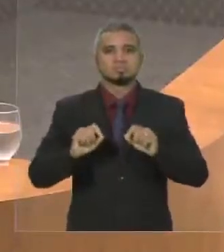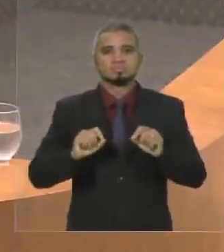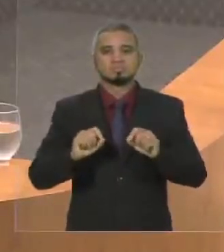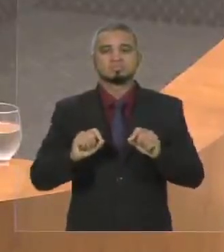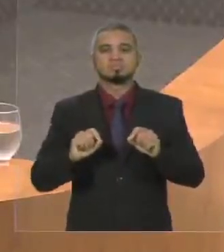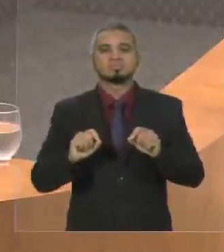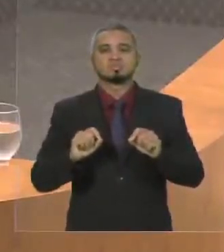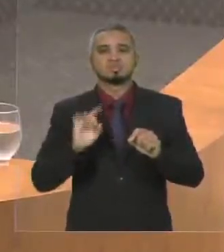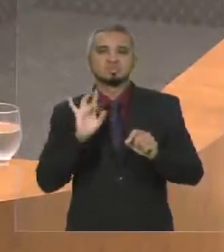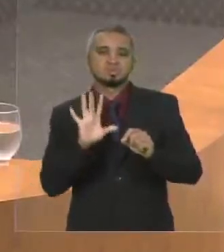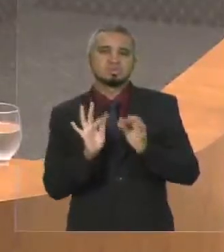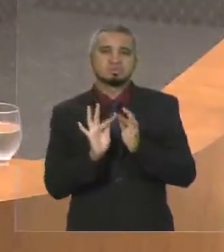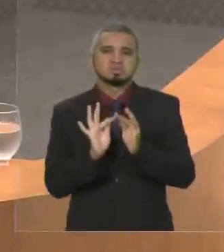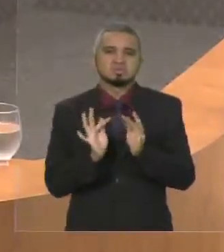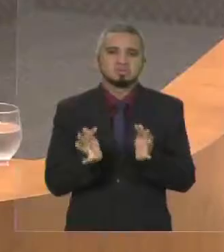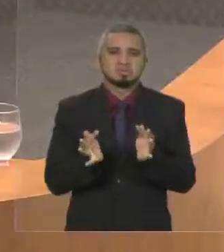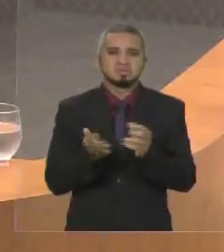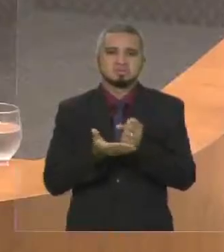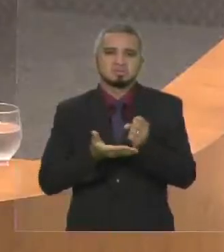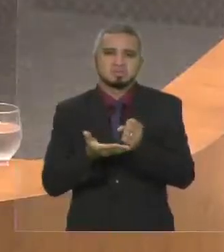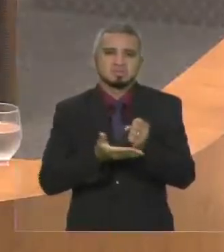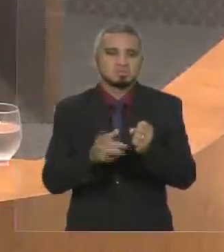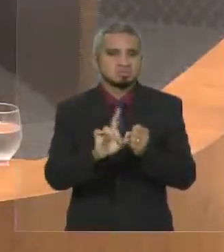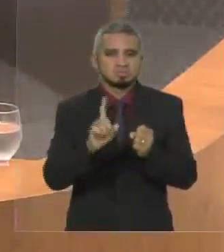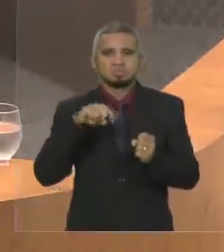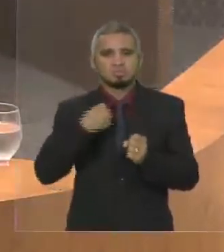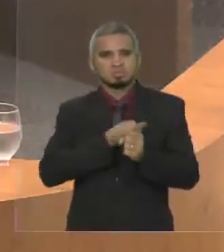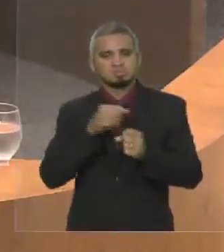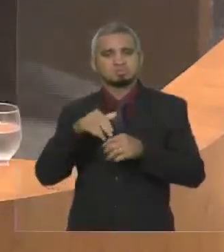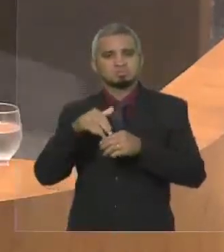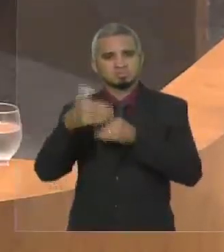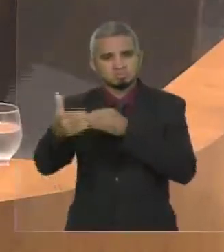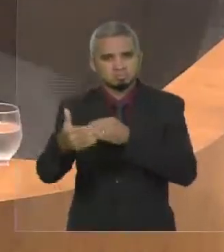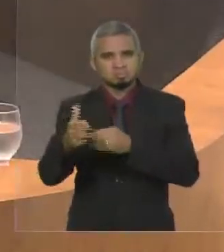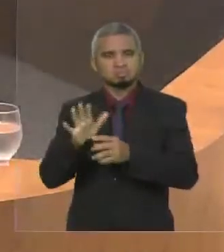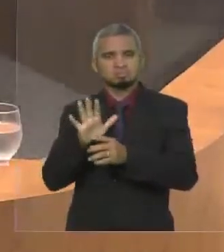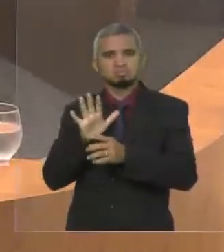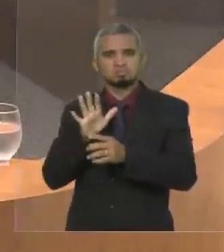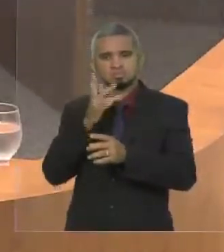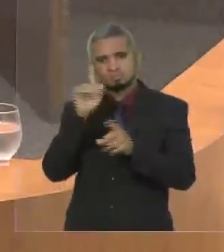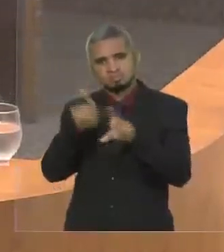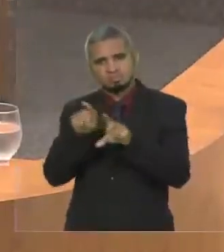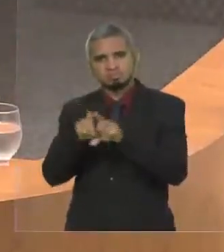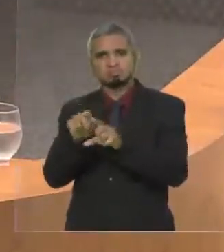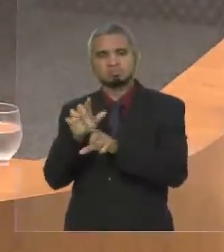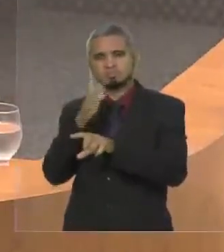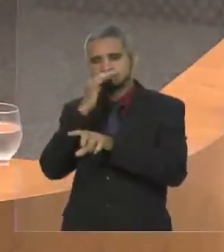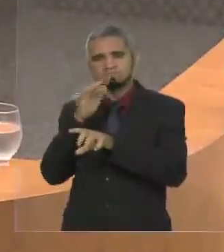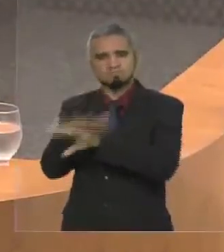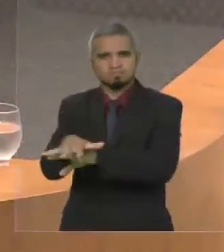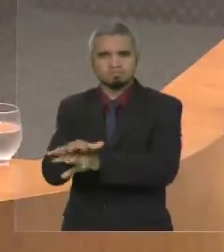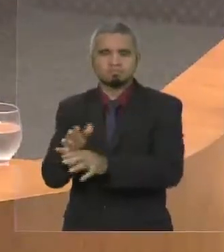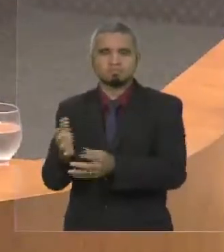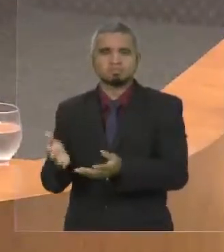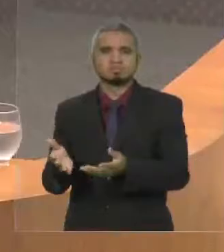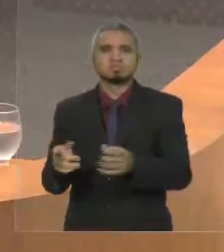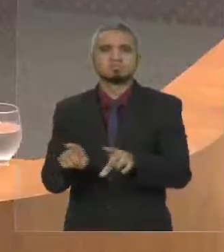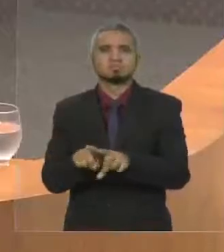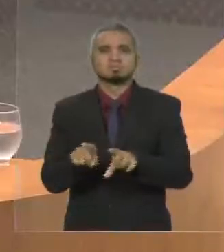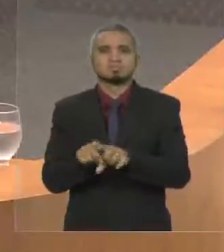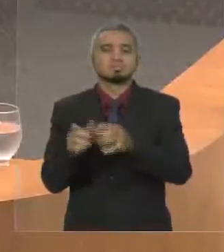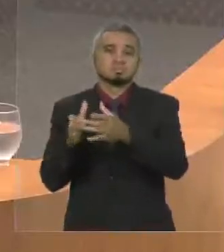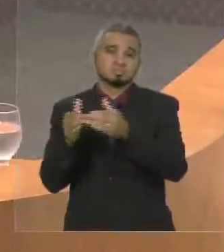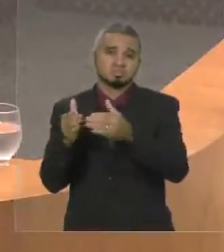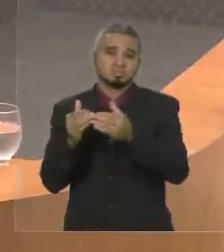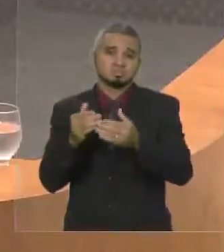medidas paliativas, né, para enfrentar esse tipo de criminalidade. Para isso, mais uma vez, eu solicito tanto ao município